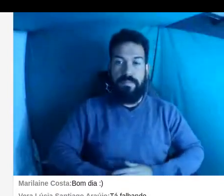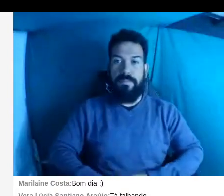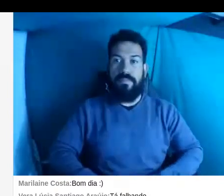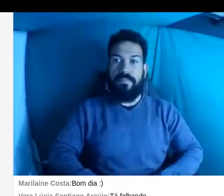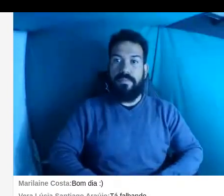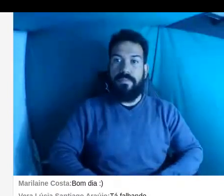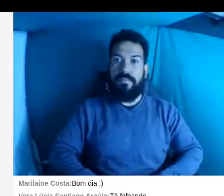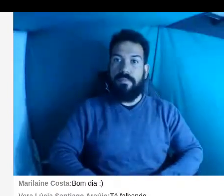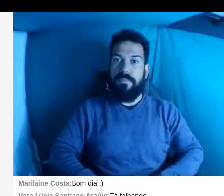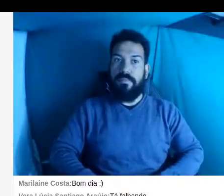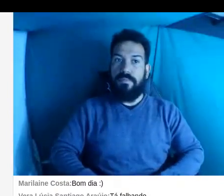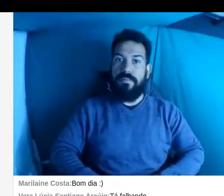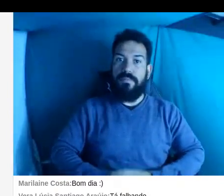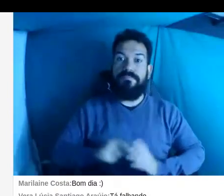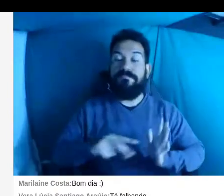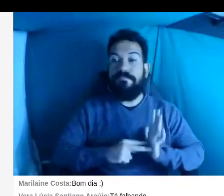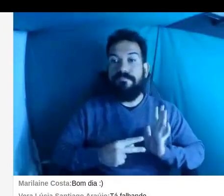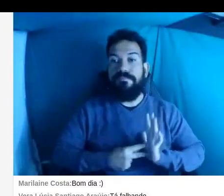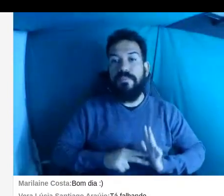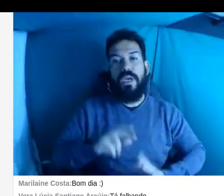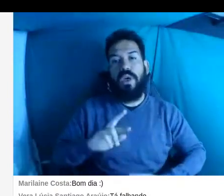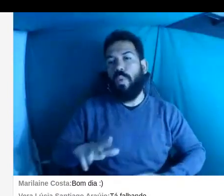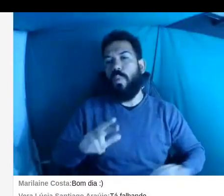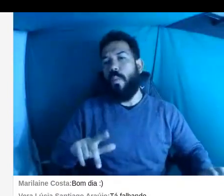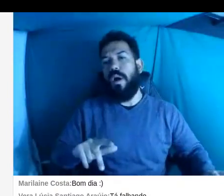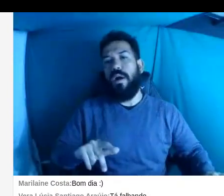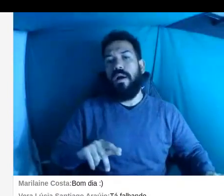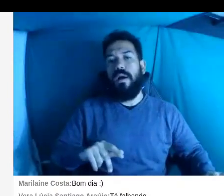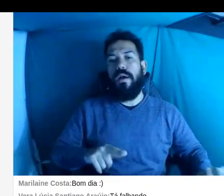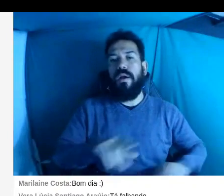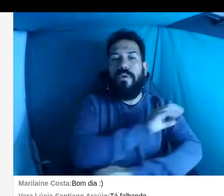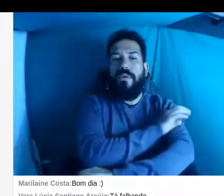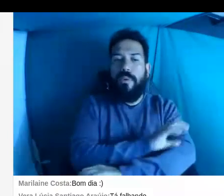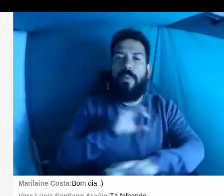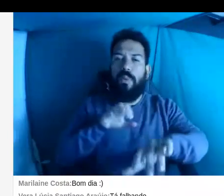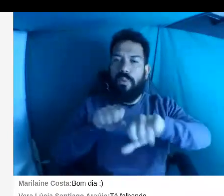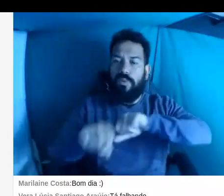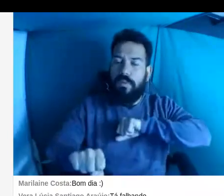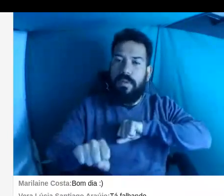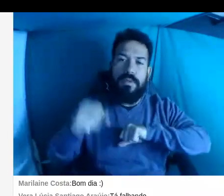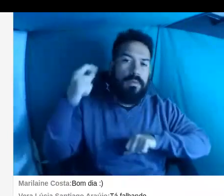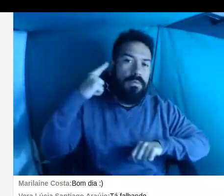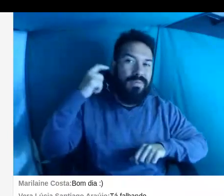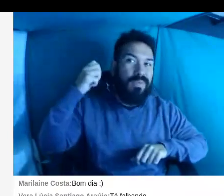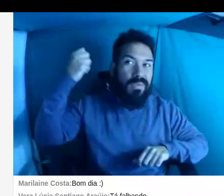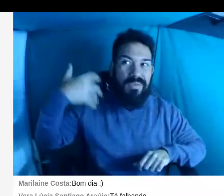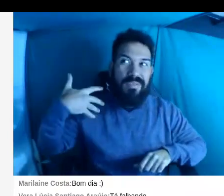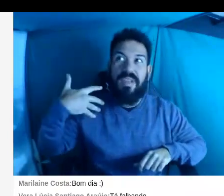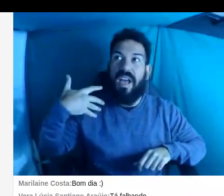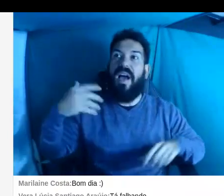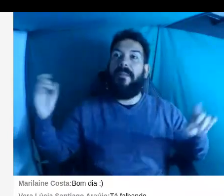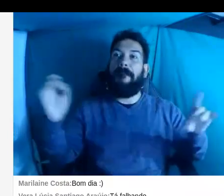Isso não é apenas fazer um curso de formação de audiodescrição em 20 horas e achar que é